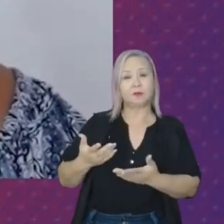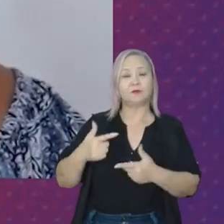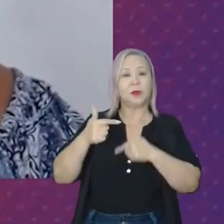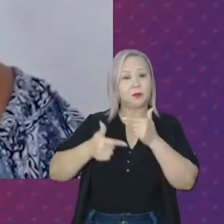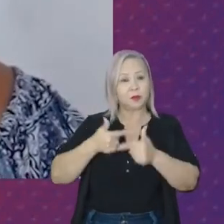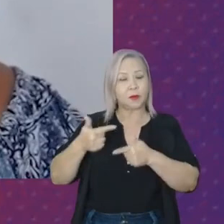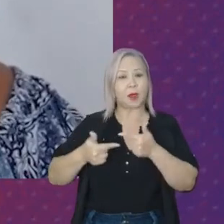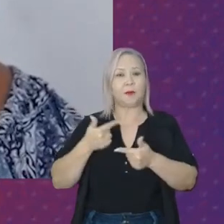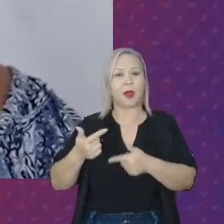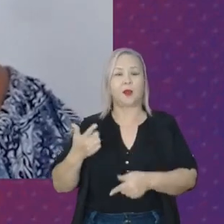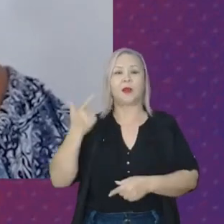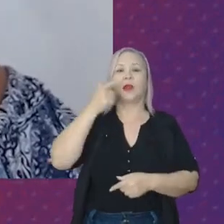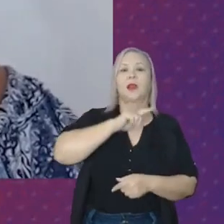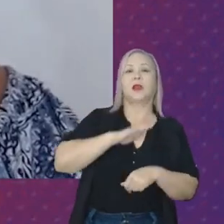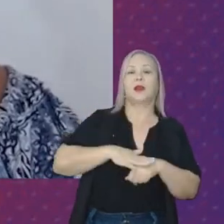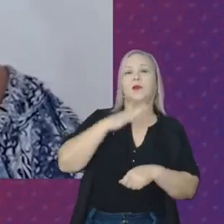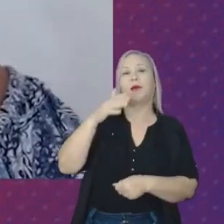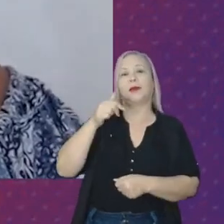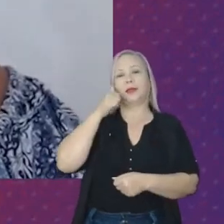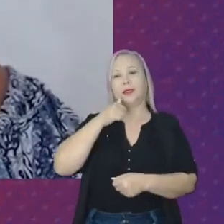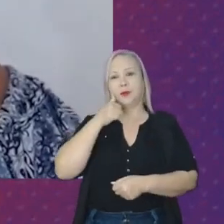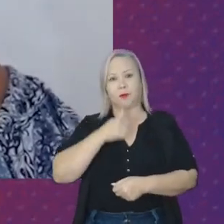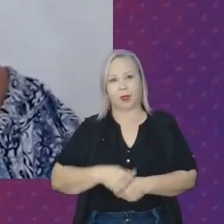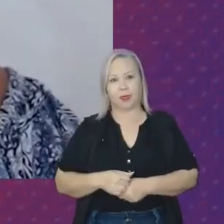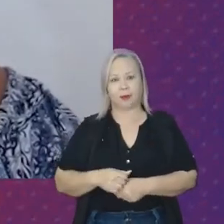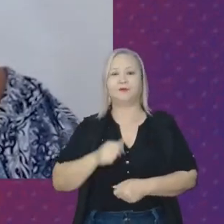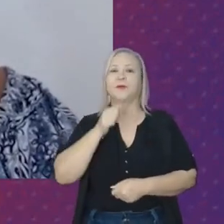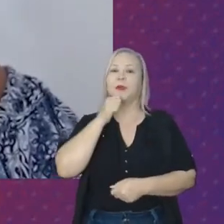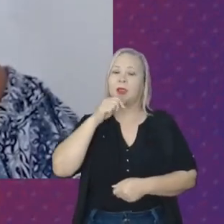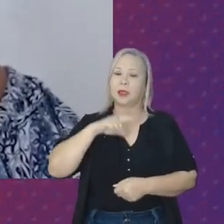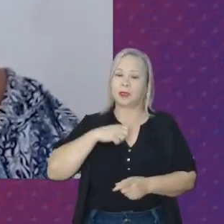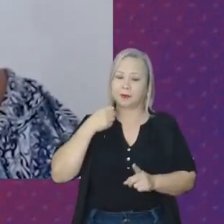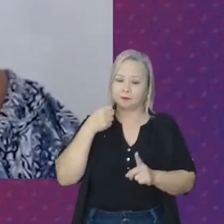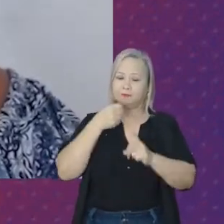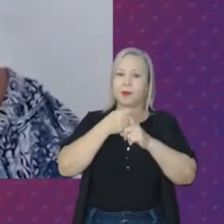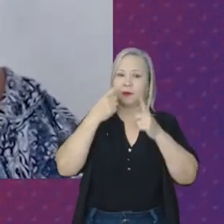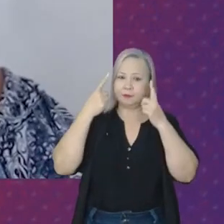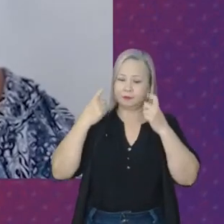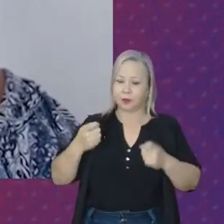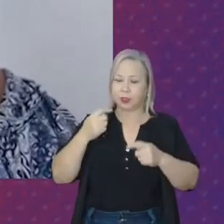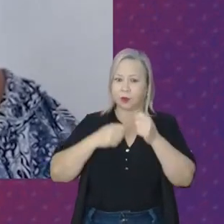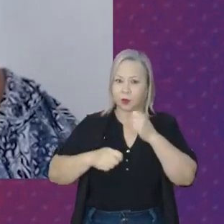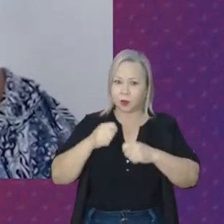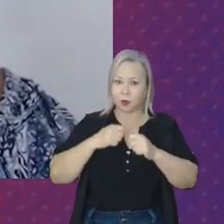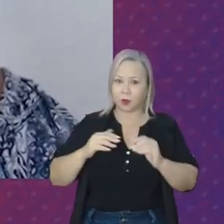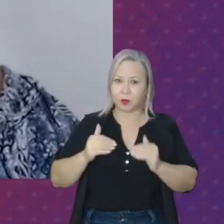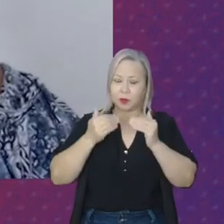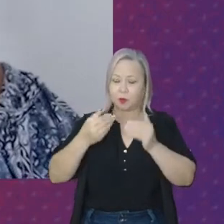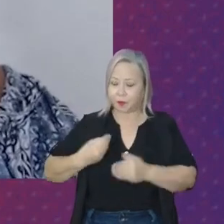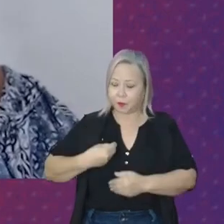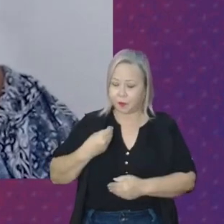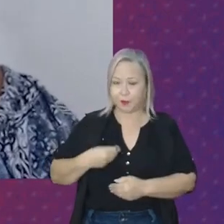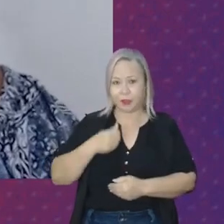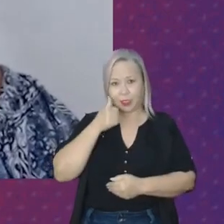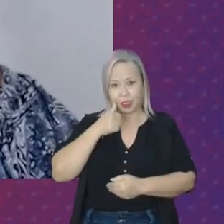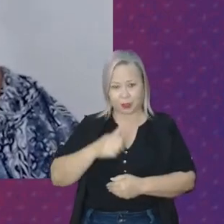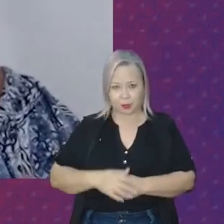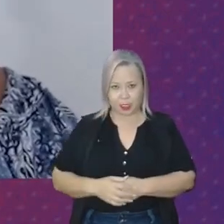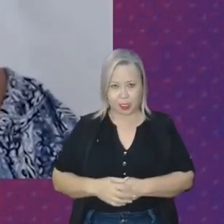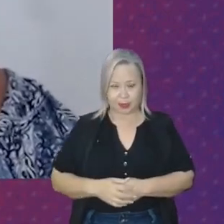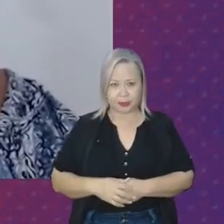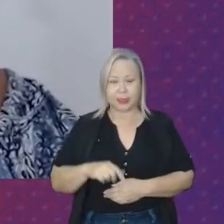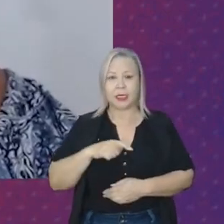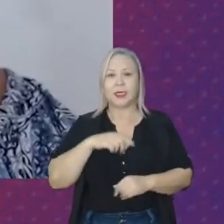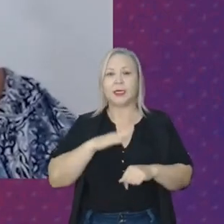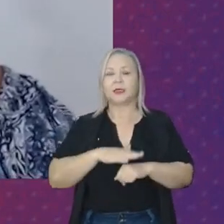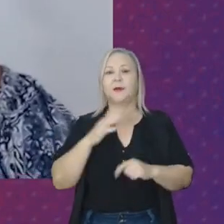Então, ainda temos esses impactos da violência econômica sobre a vida das mulheres, que tem muito